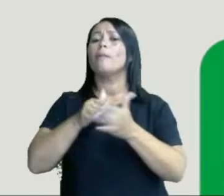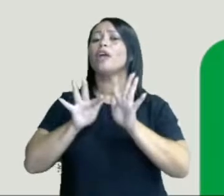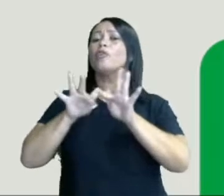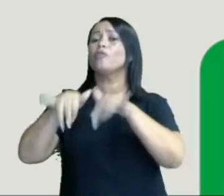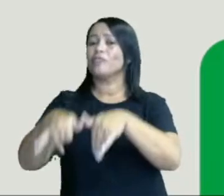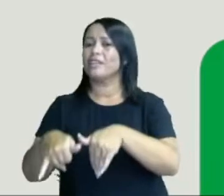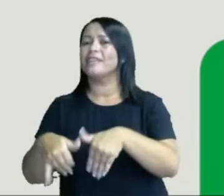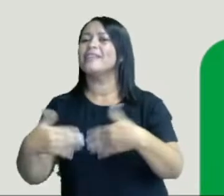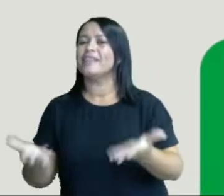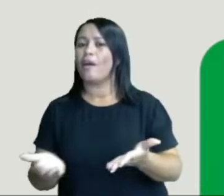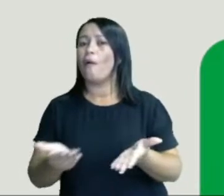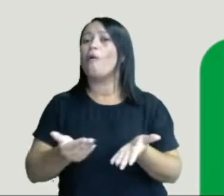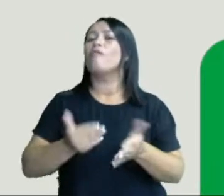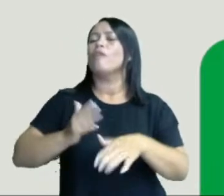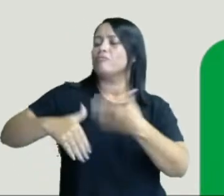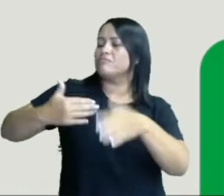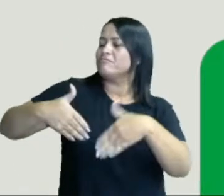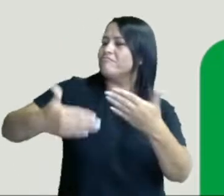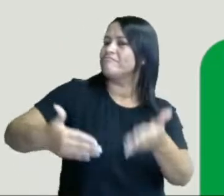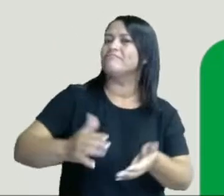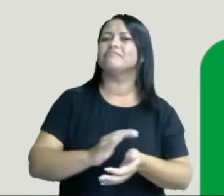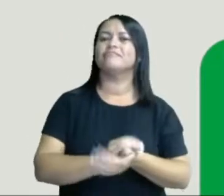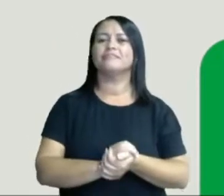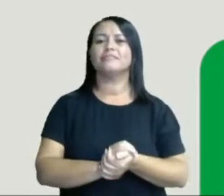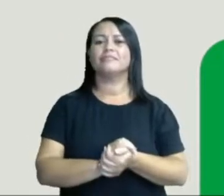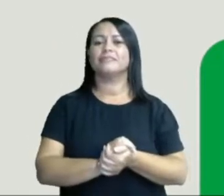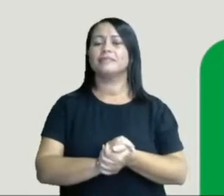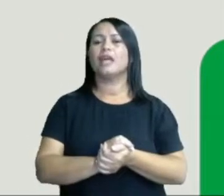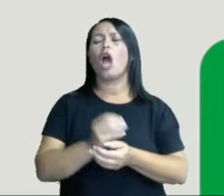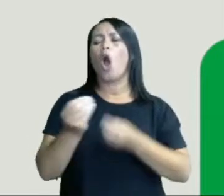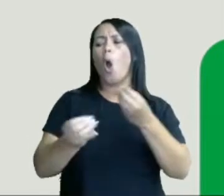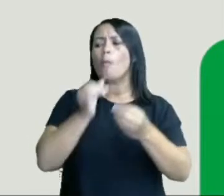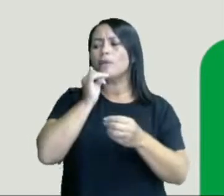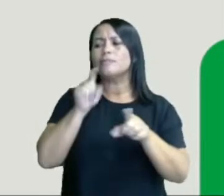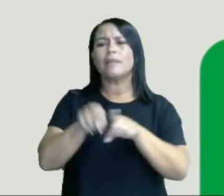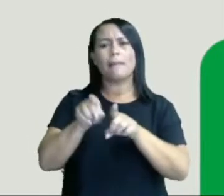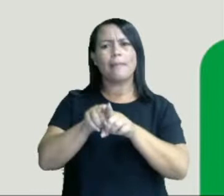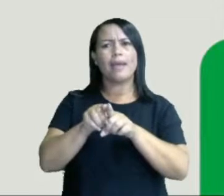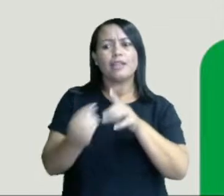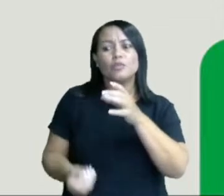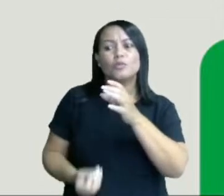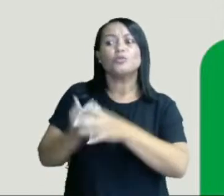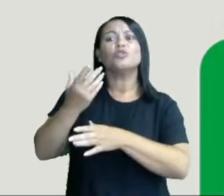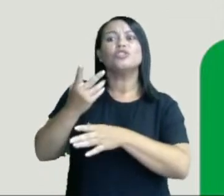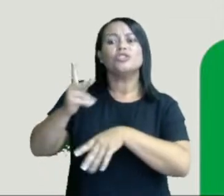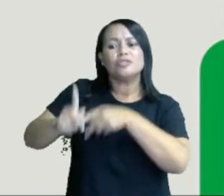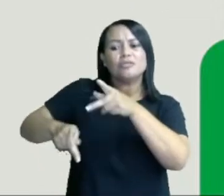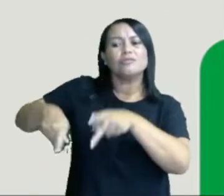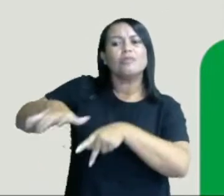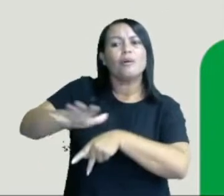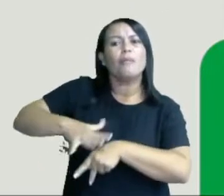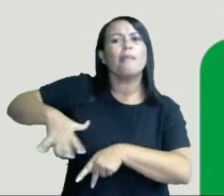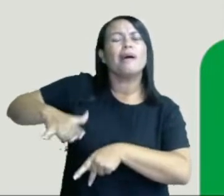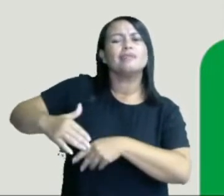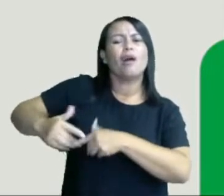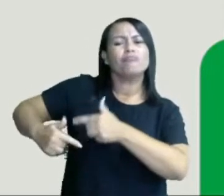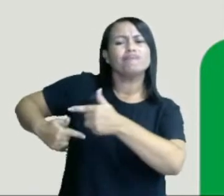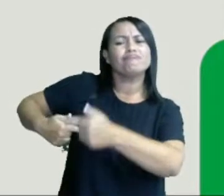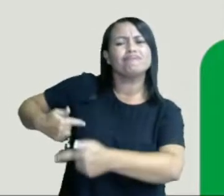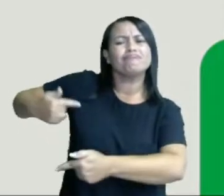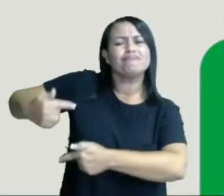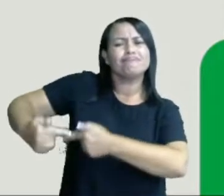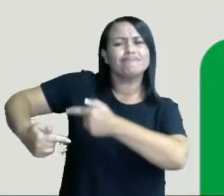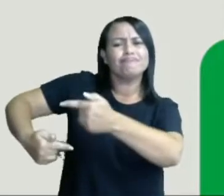fim. E aí a gente vai desenvolvendo. São de origem popular, eles são contados e passados de geração